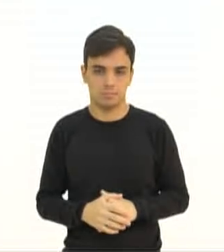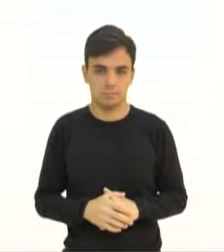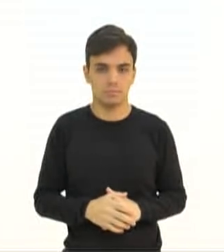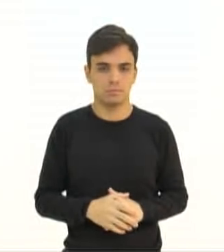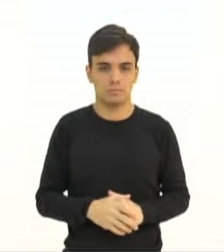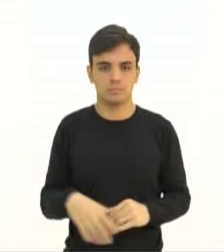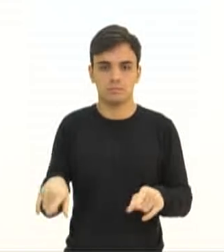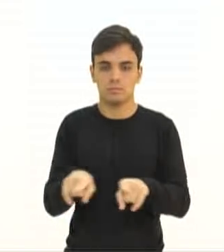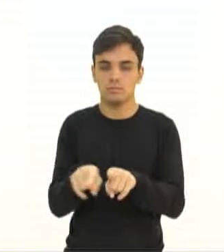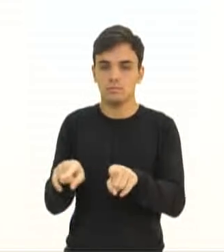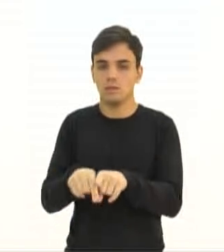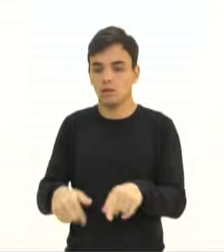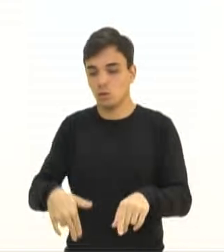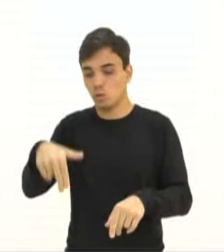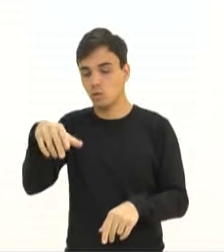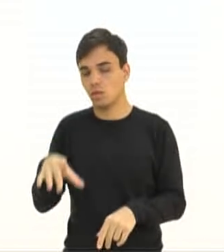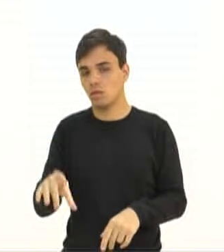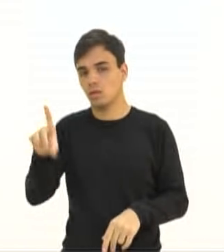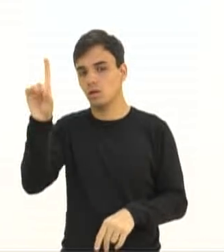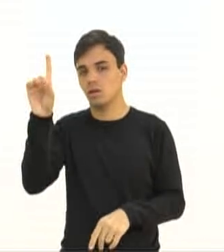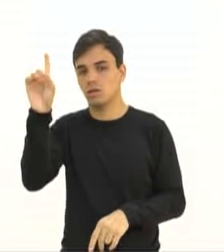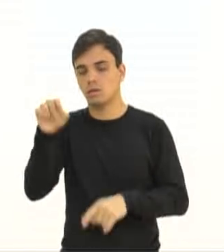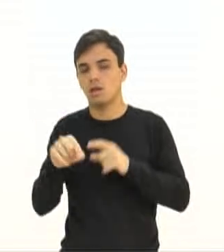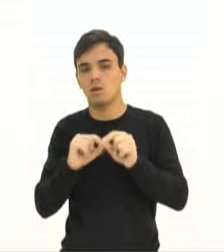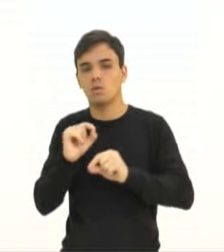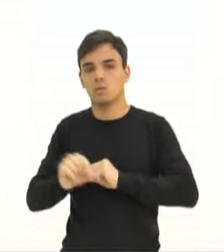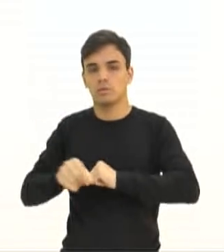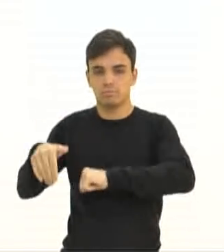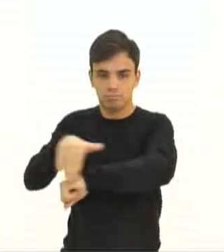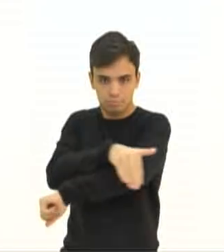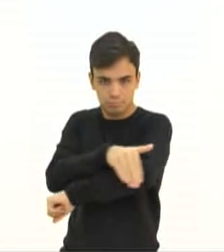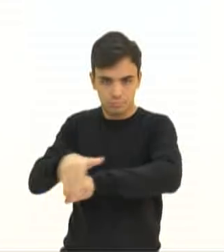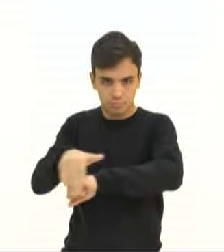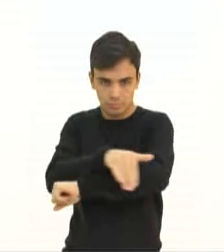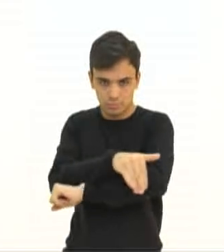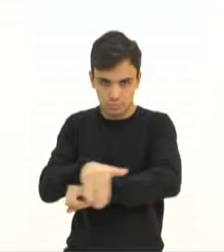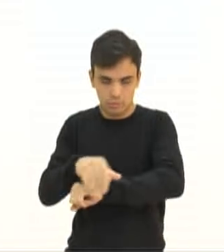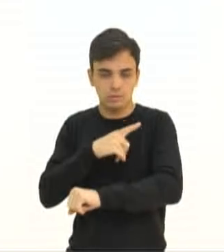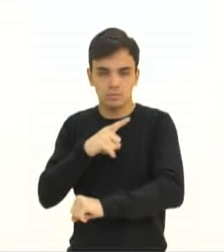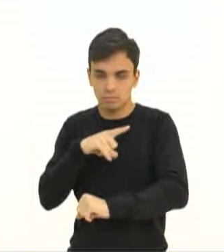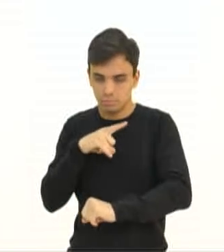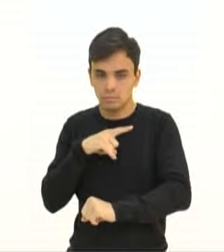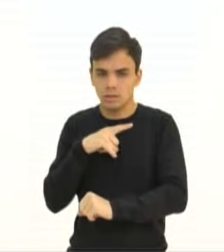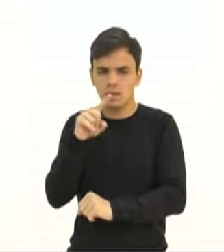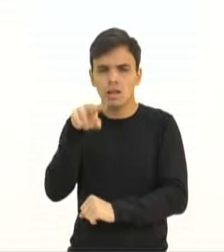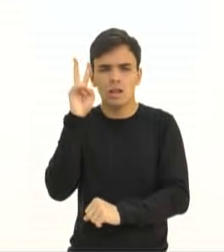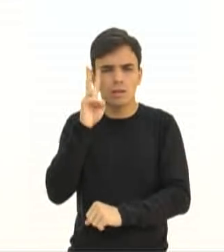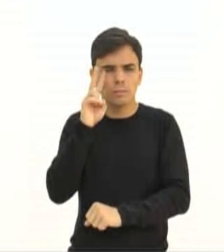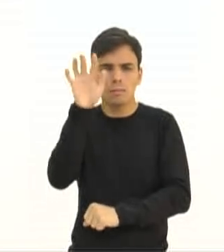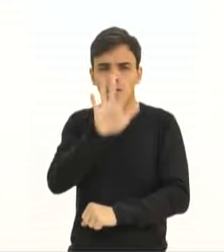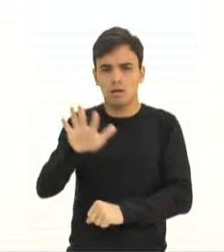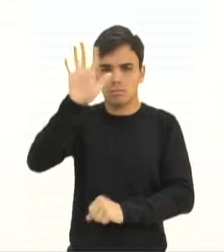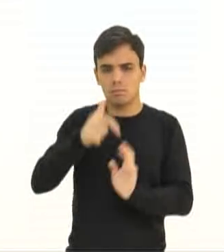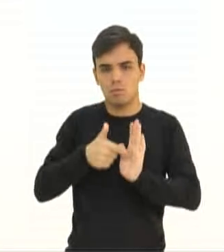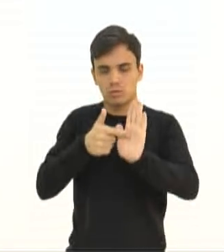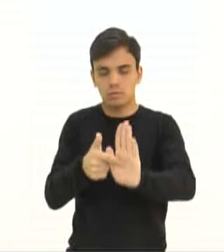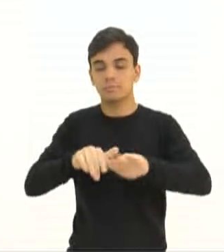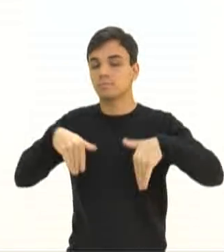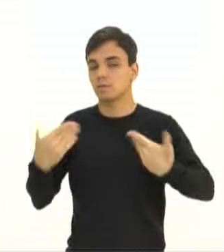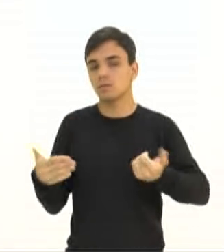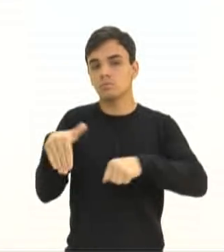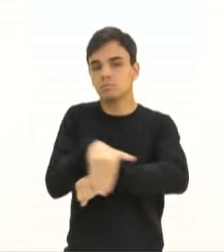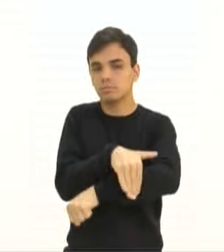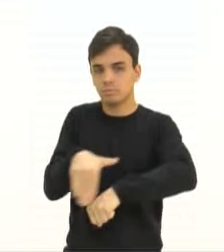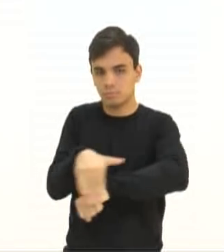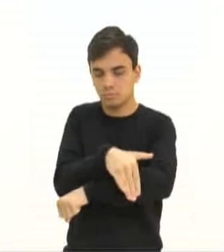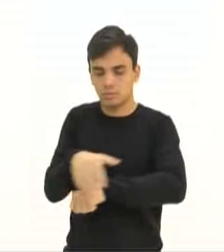uso do transporte rodoviário, as rodovias. Lembram que a gente viu o mapa lá que mostrava isso? Então, transporte rodoviário. E